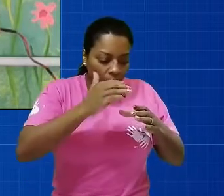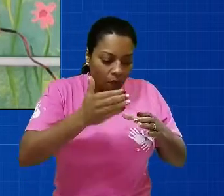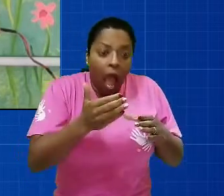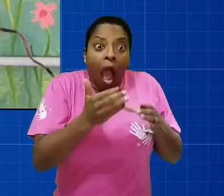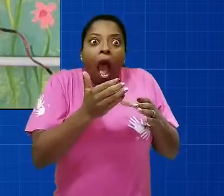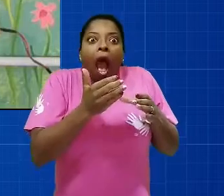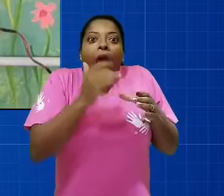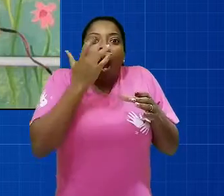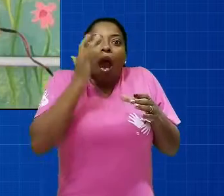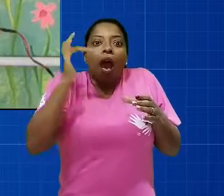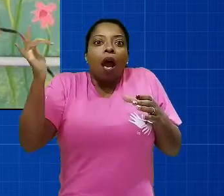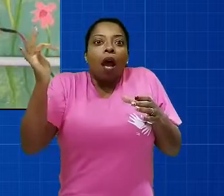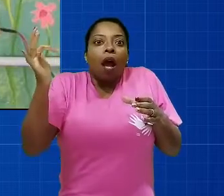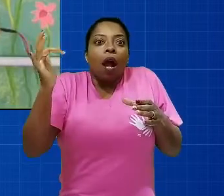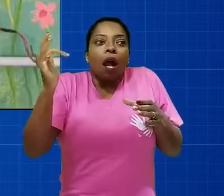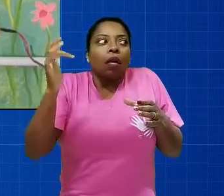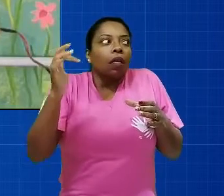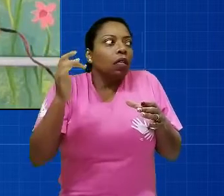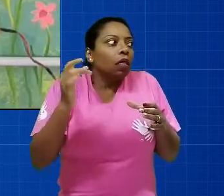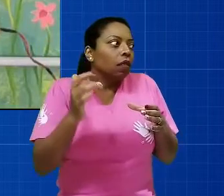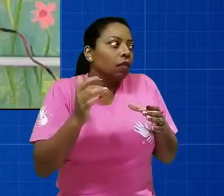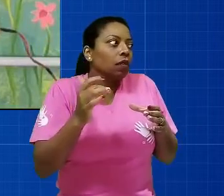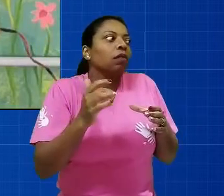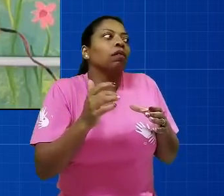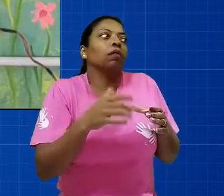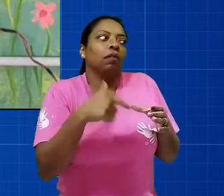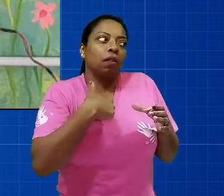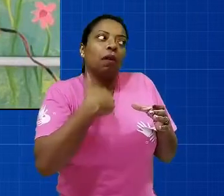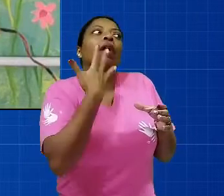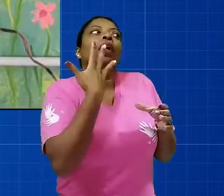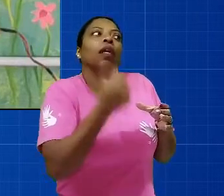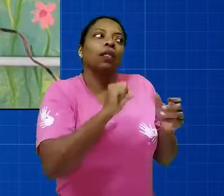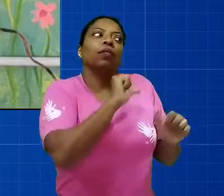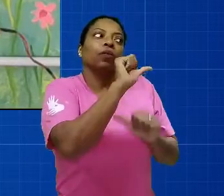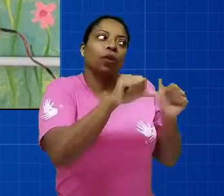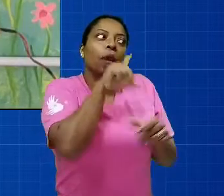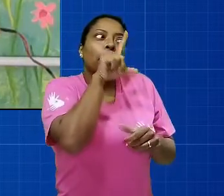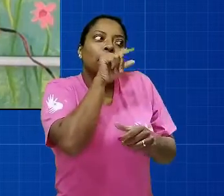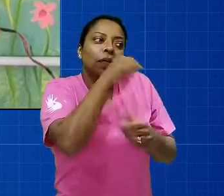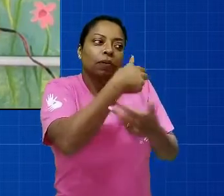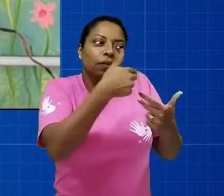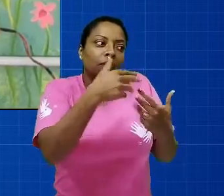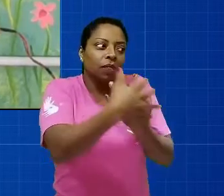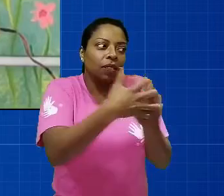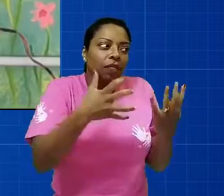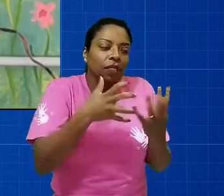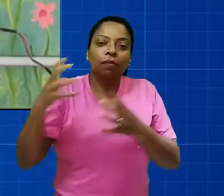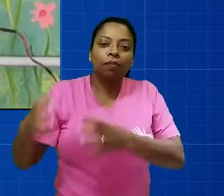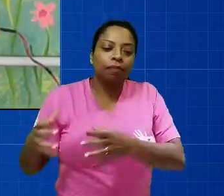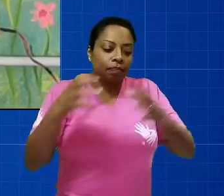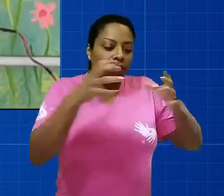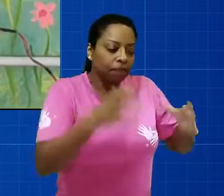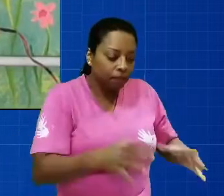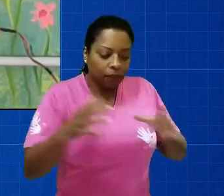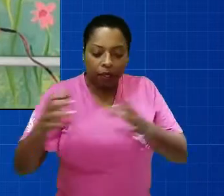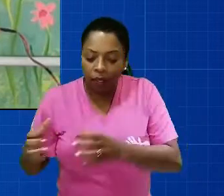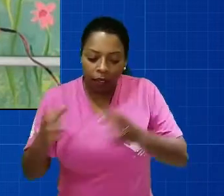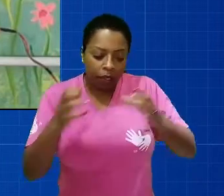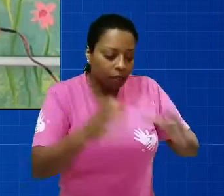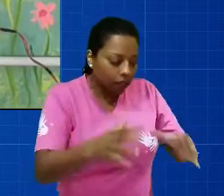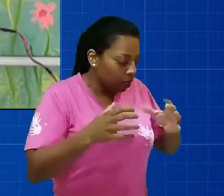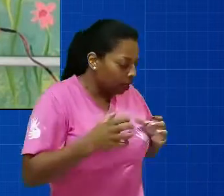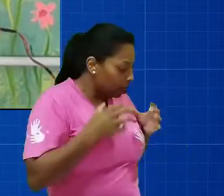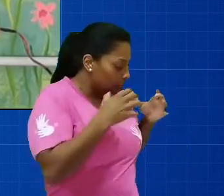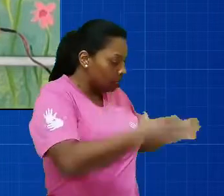ele aceitou. Então o chefe da caravana aceitou na hora. Ele pegou o jarro de ouro, ele pegou o